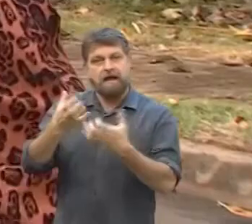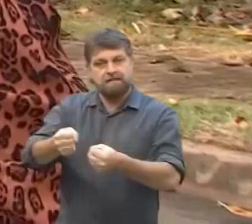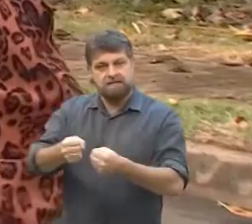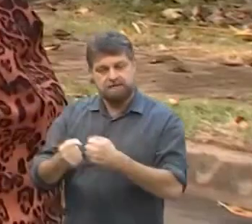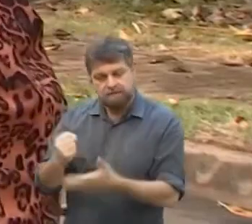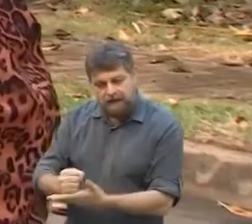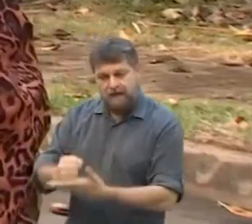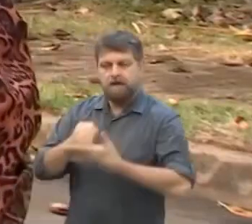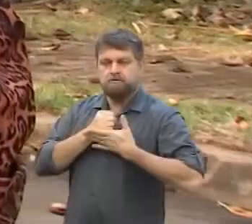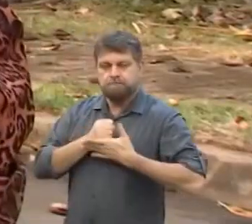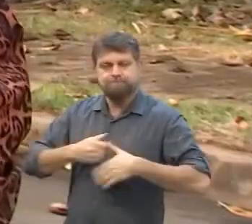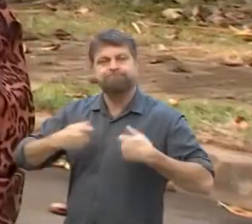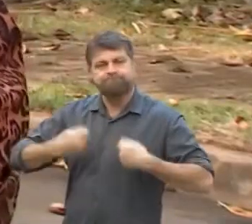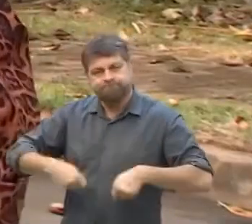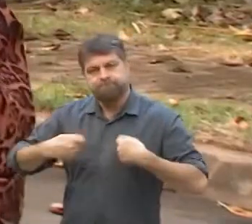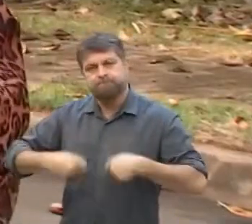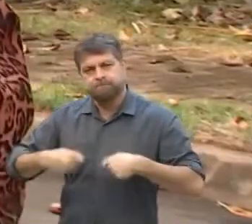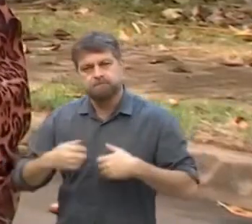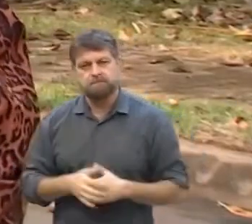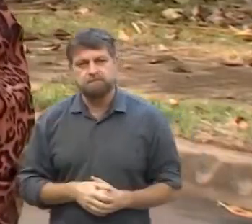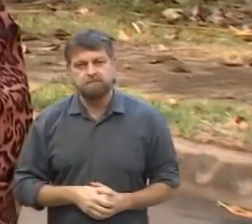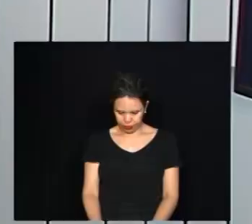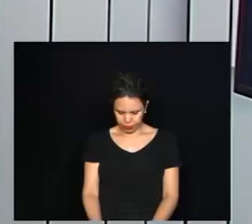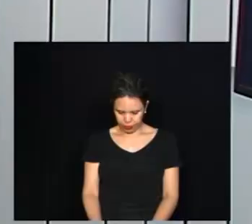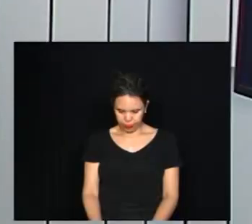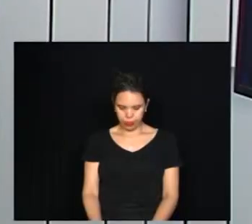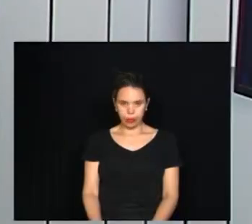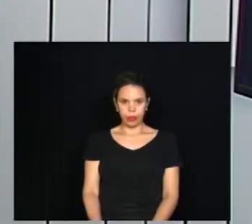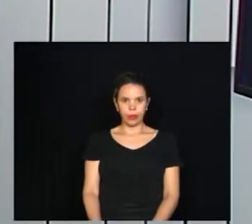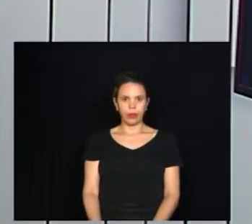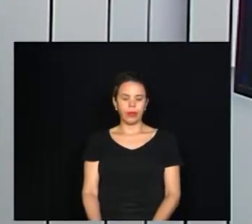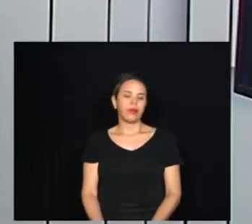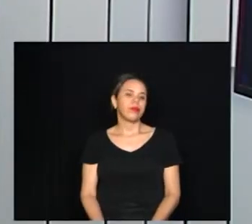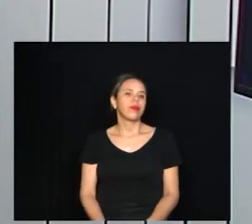é admitir que precisa de ajuda profissional mesmo.